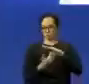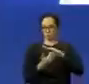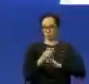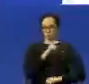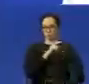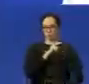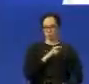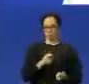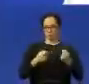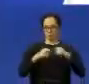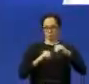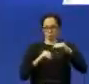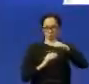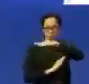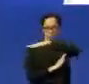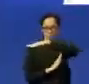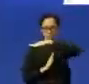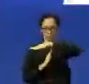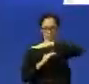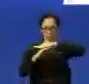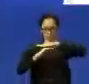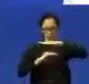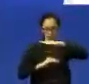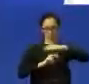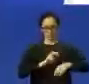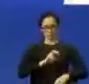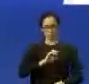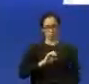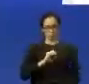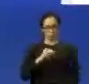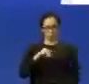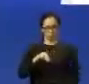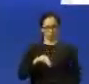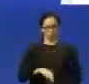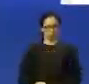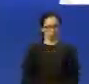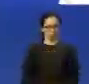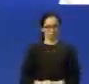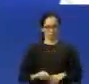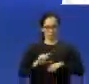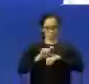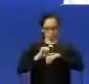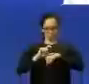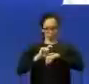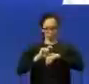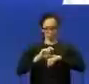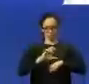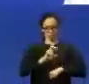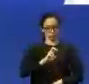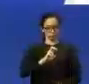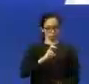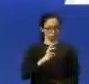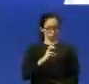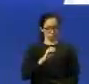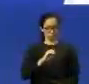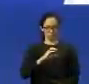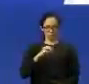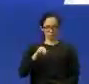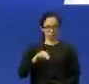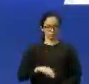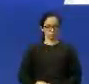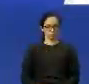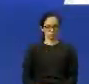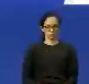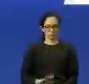tem que estar no mínimo a 50 centímetros do vão do viaduto, na parte, né, mais baixa do viaduto, tá? E ele pede para você